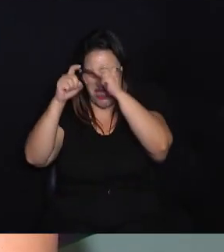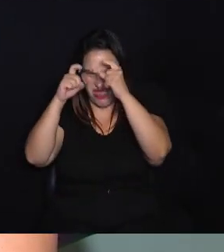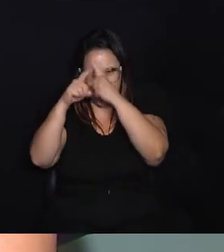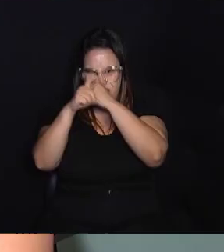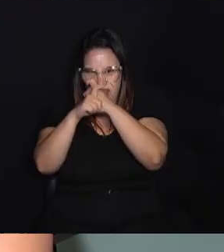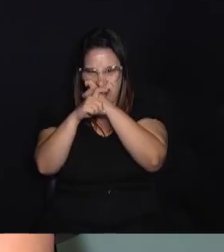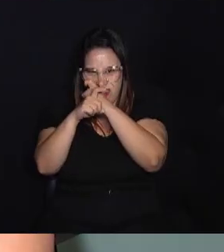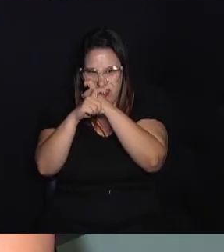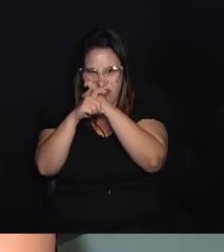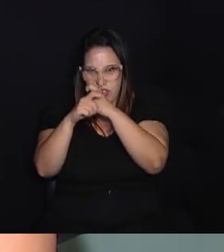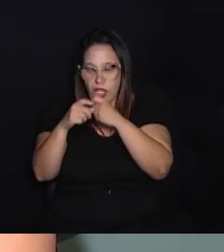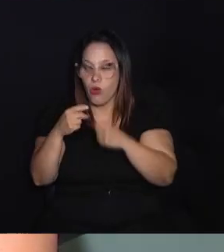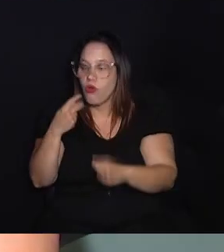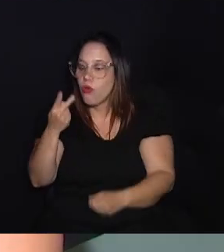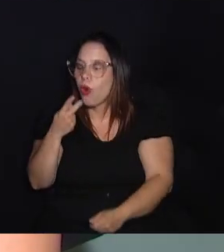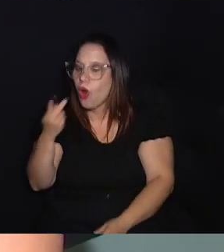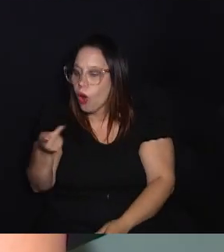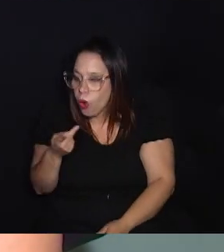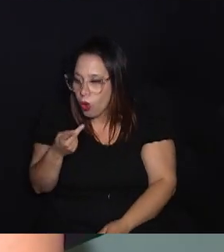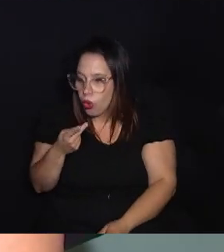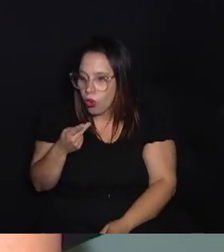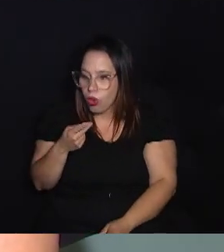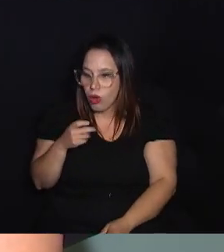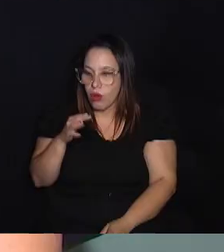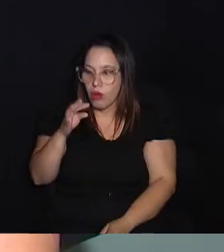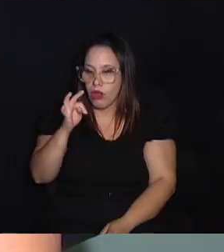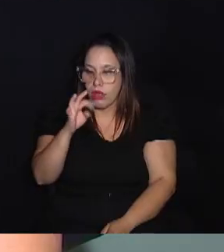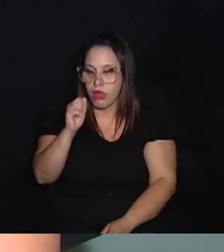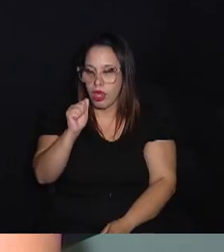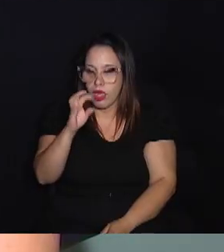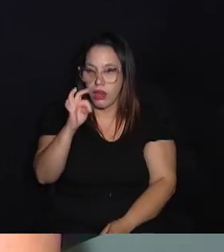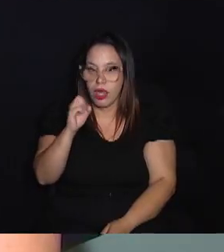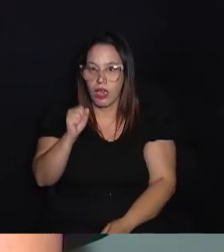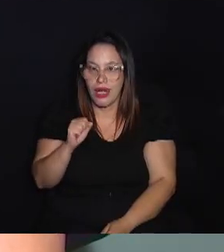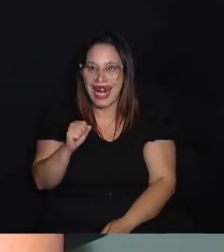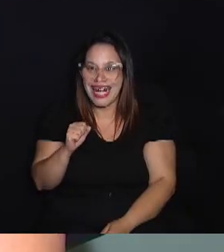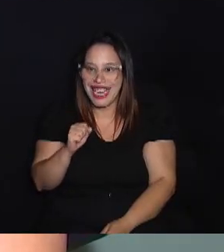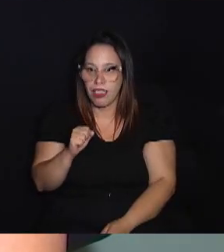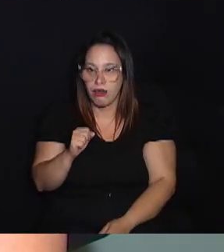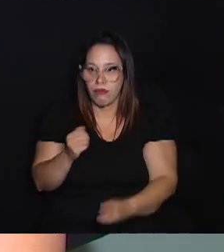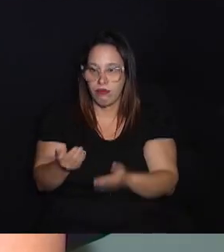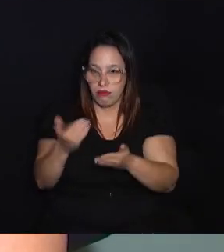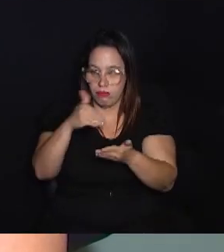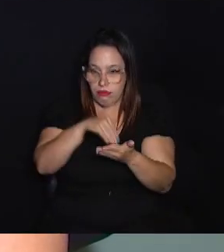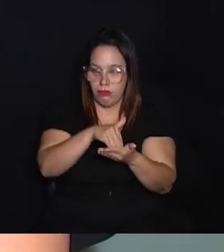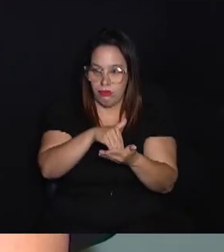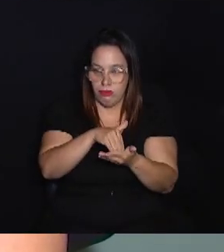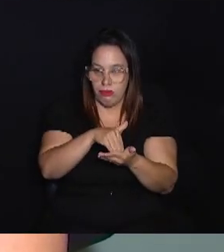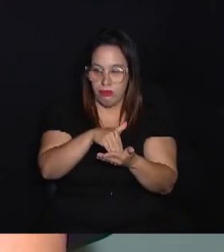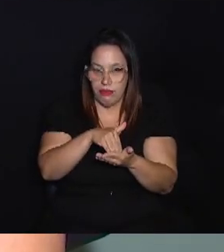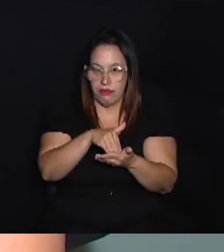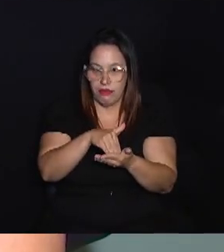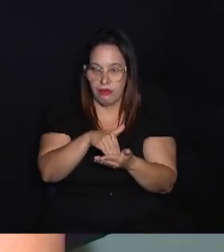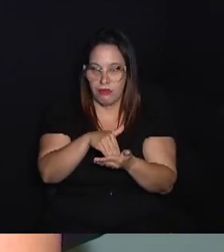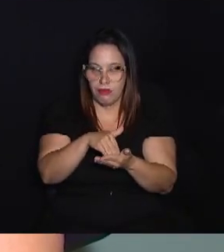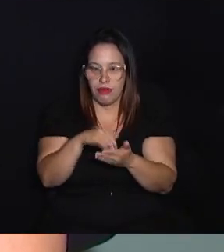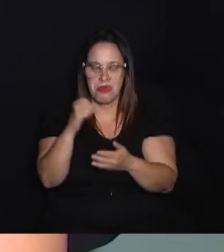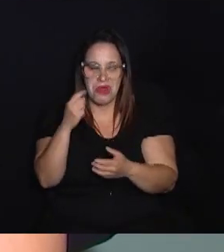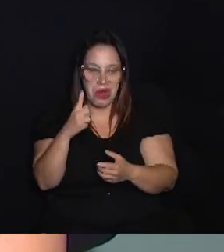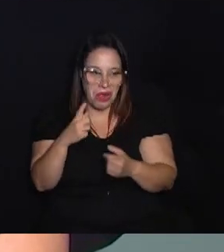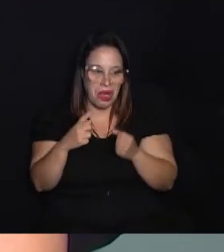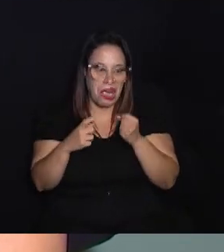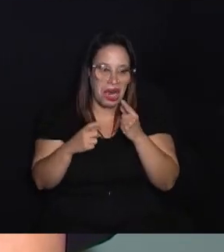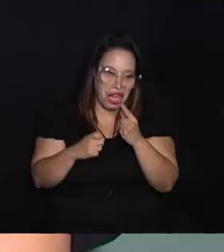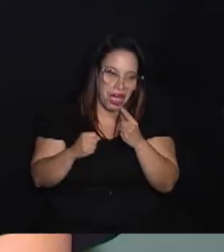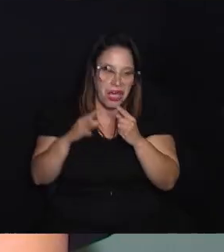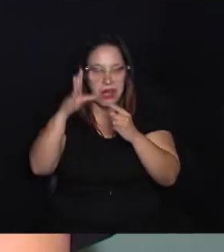comando de voz, né? Então a Tatá, por exemplo, a gente faz e ela vem. né? Então, são coisinhas que eles vão